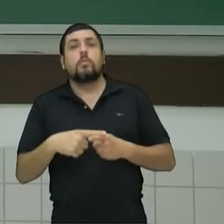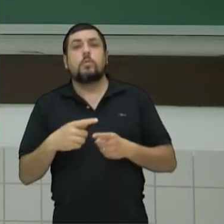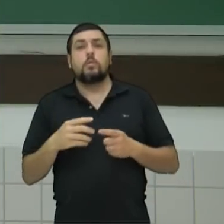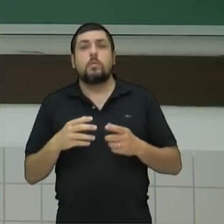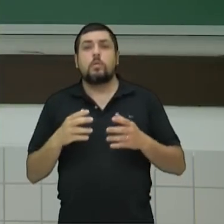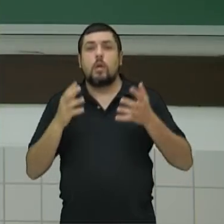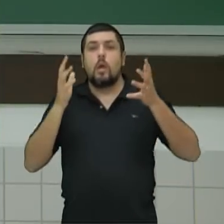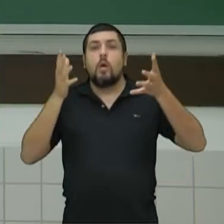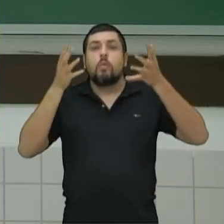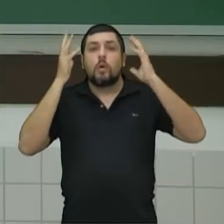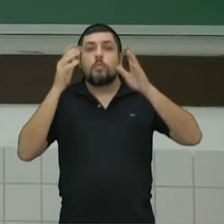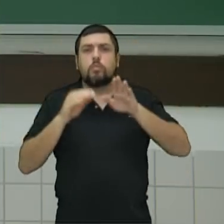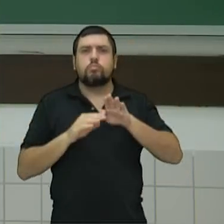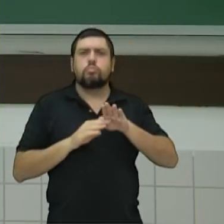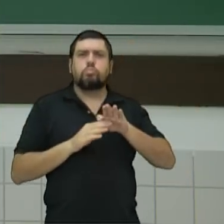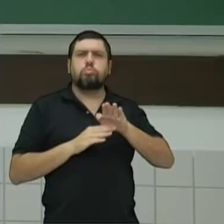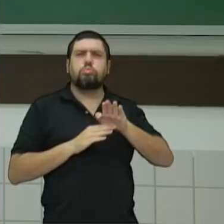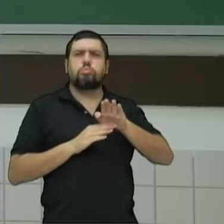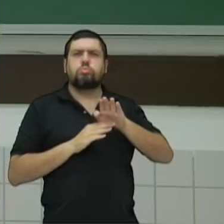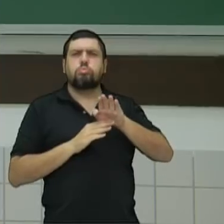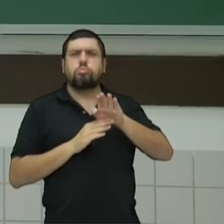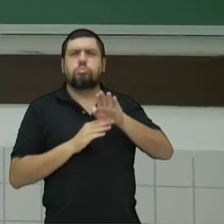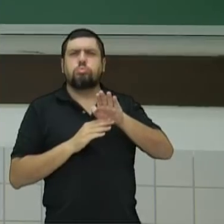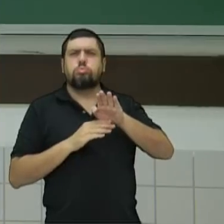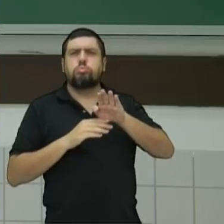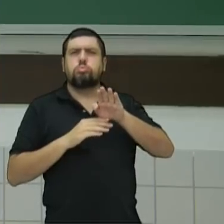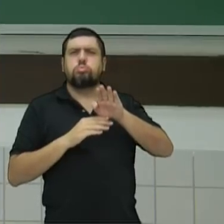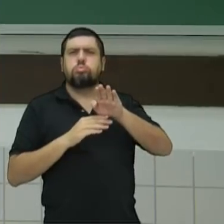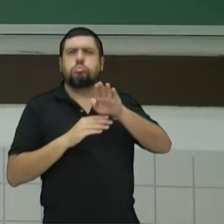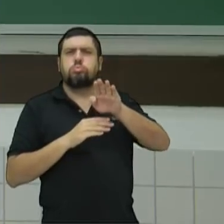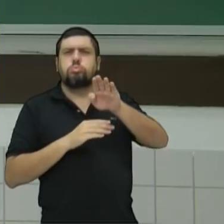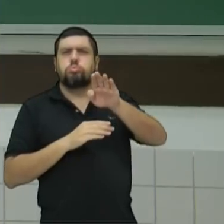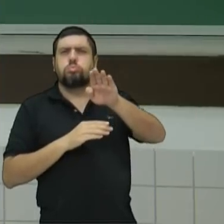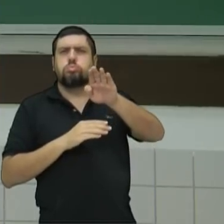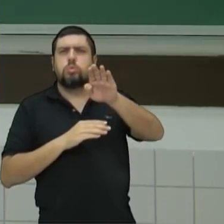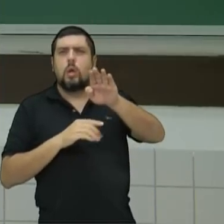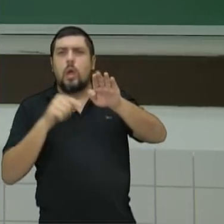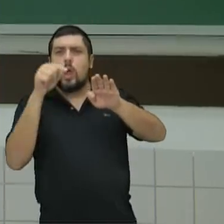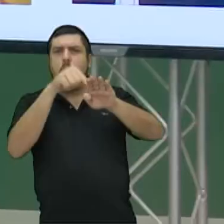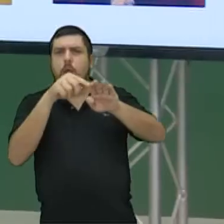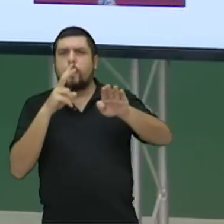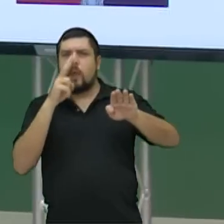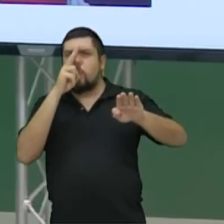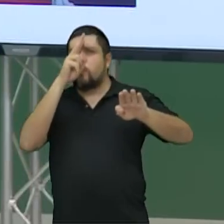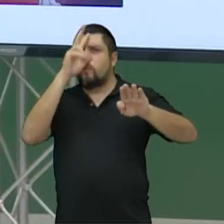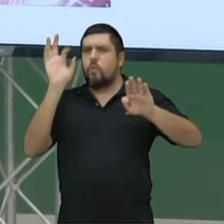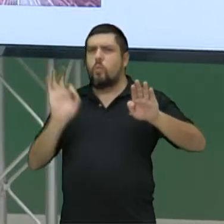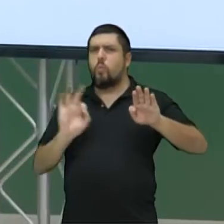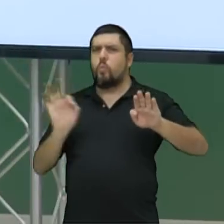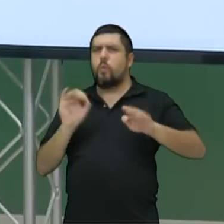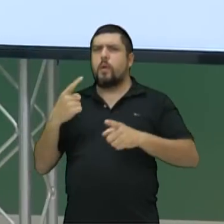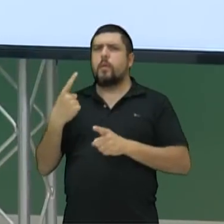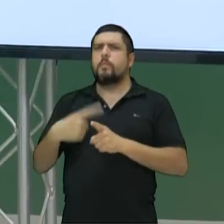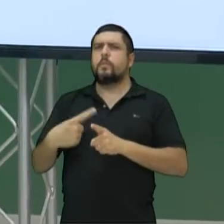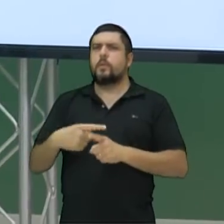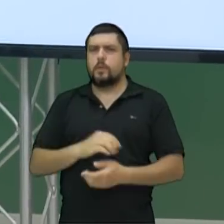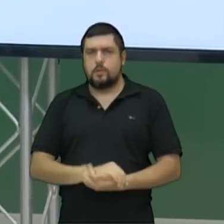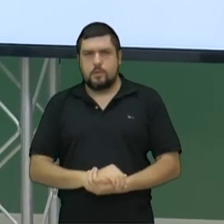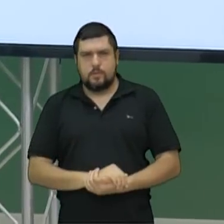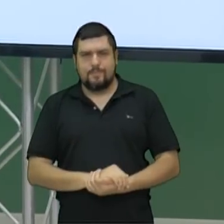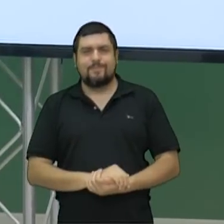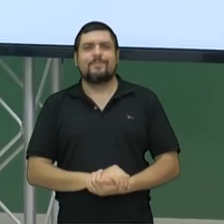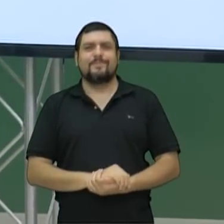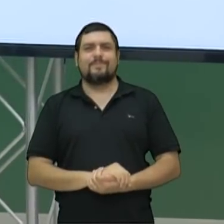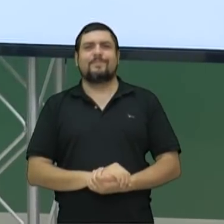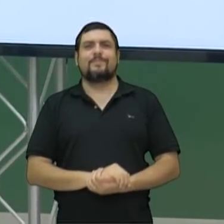ele que tem a força envolvida nessa questão? Vamos lá, eu vou explicar bem essa historinha aí para vocês, né? Gente,